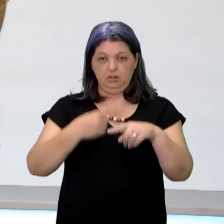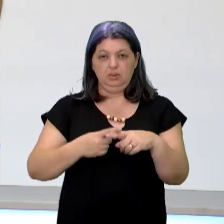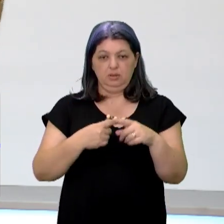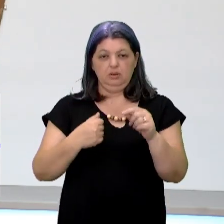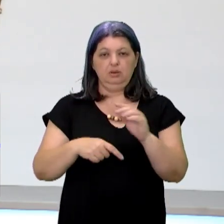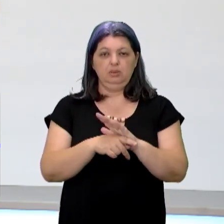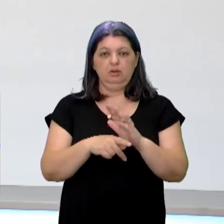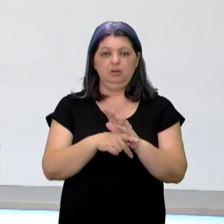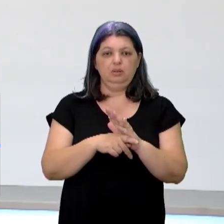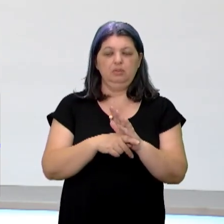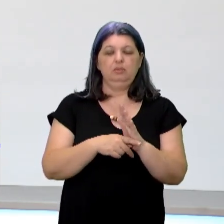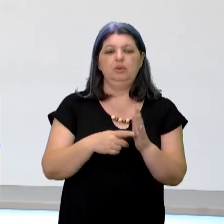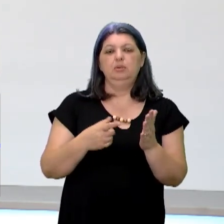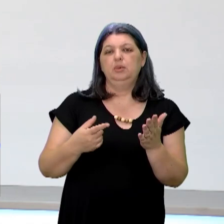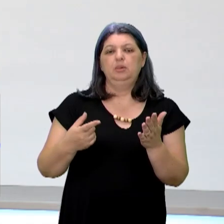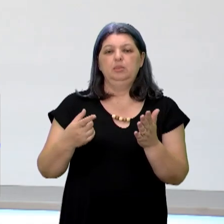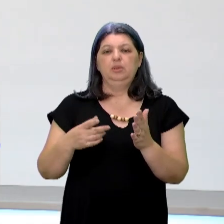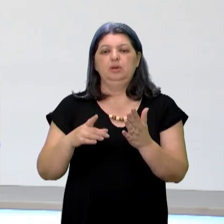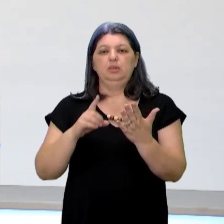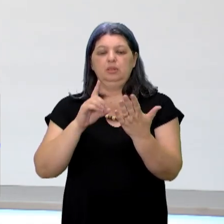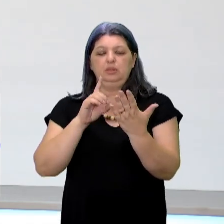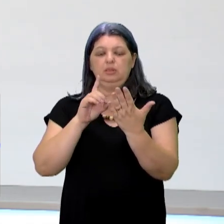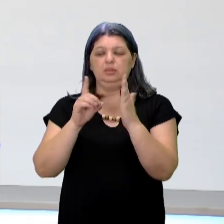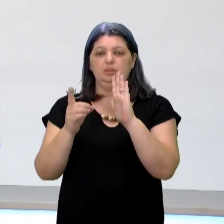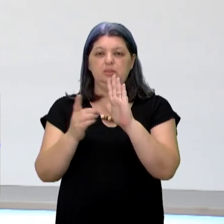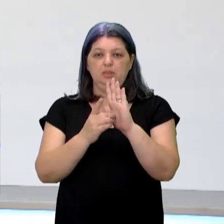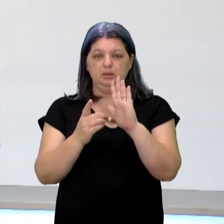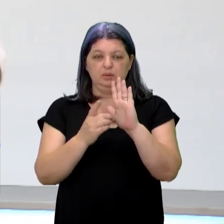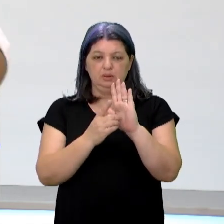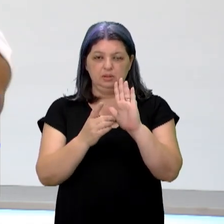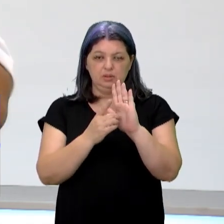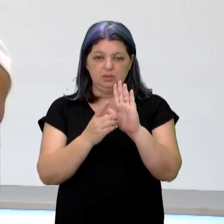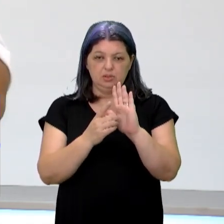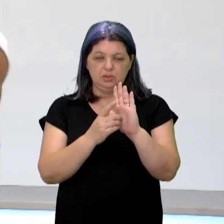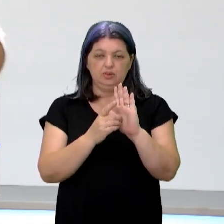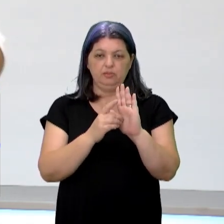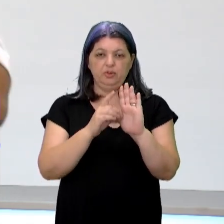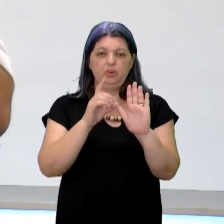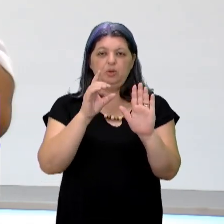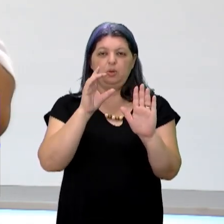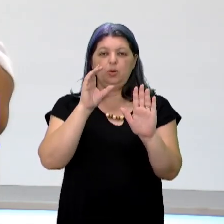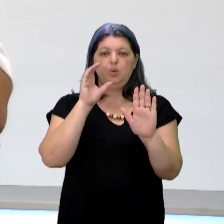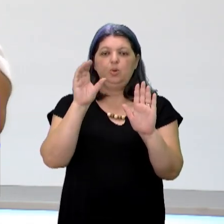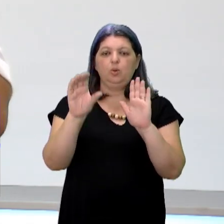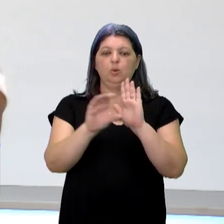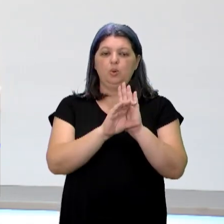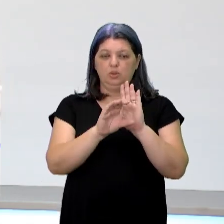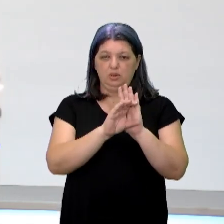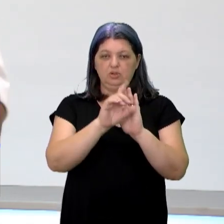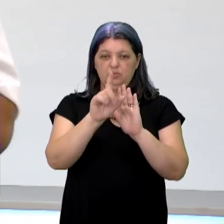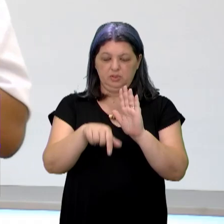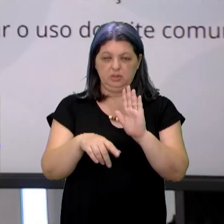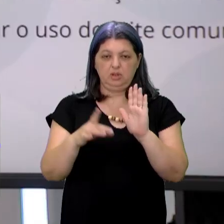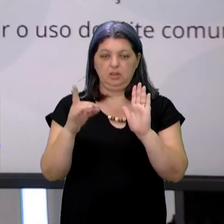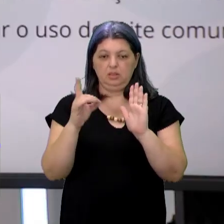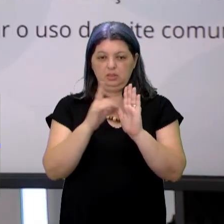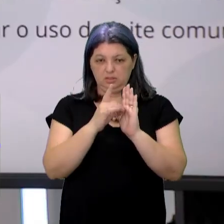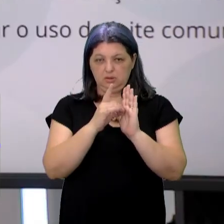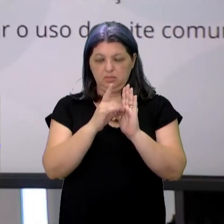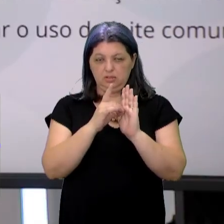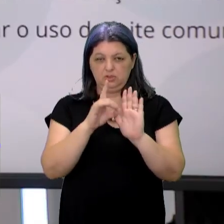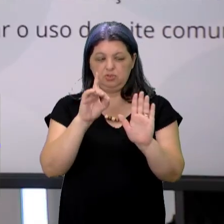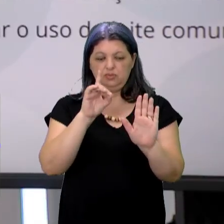é denotativa ou conotativa? Você tem que lembrar desse detalhe, é muito importante. Então, ele tem que ser objetivo. Então, denotativo. Denotativo. Então, é uma linguagem,